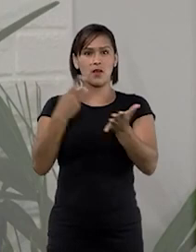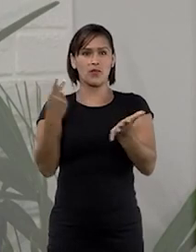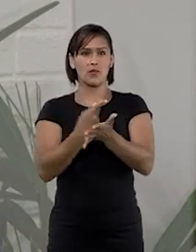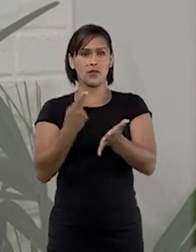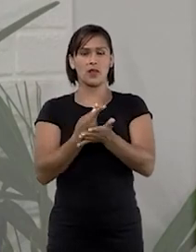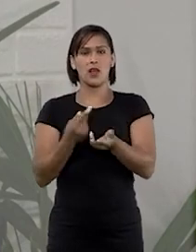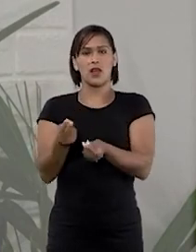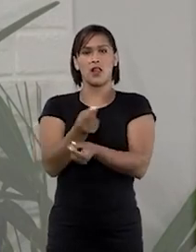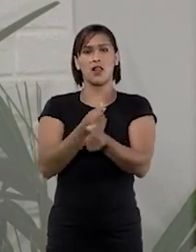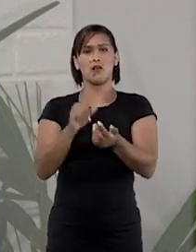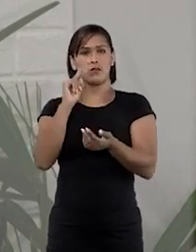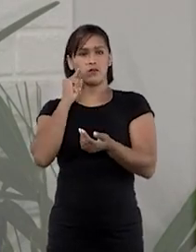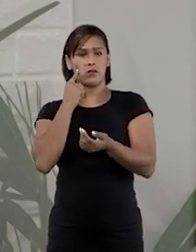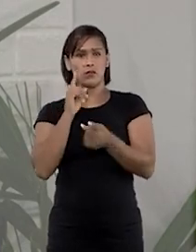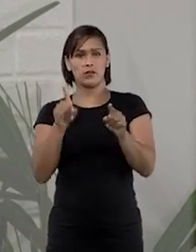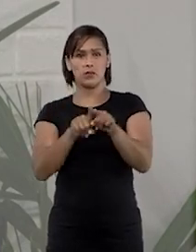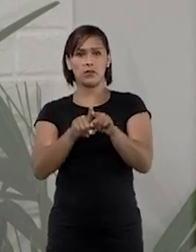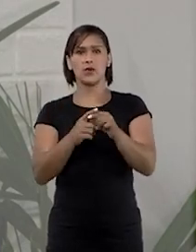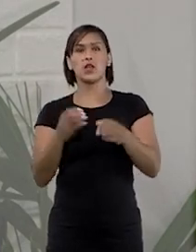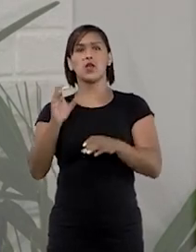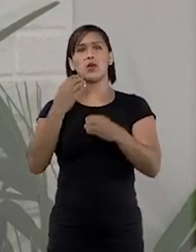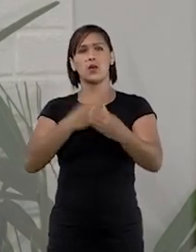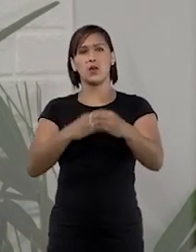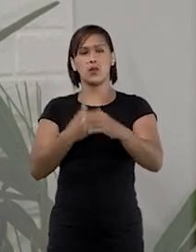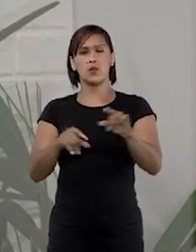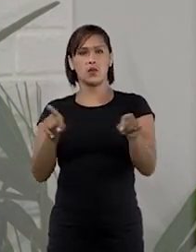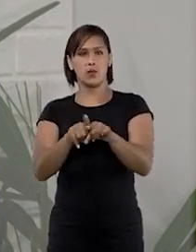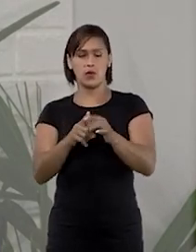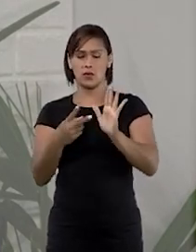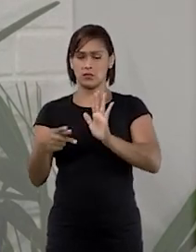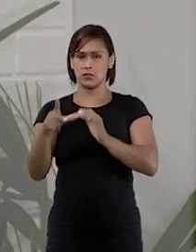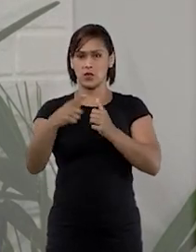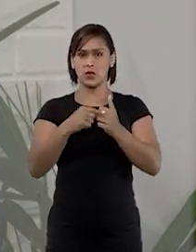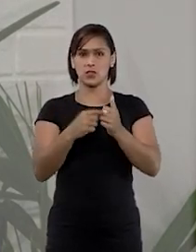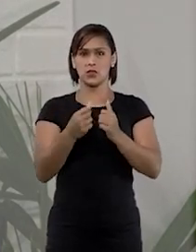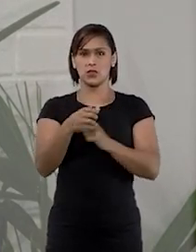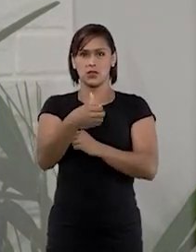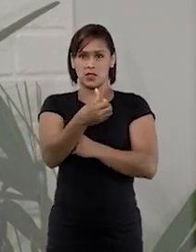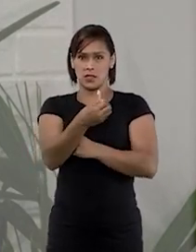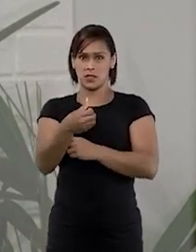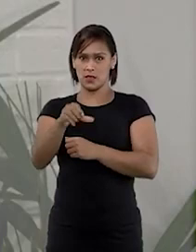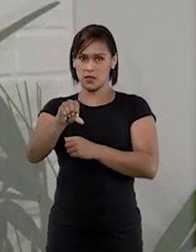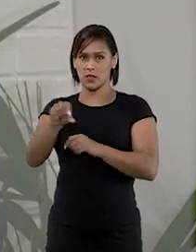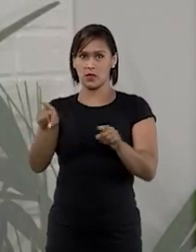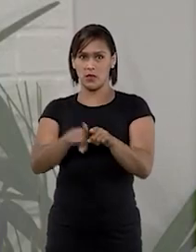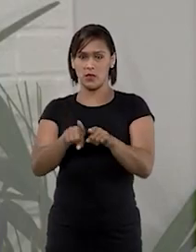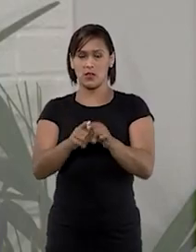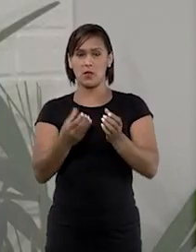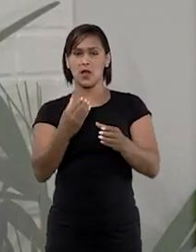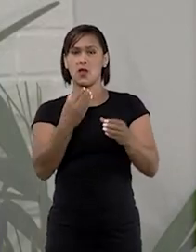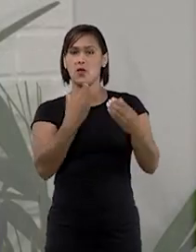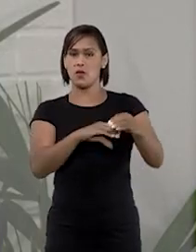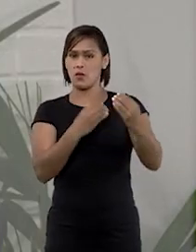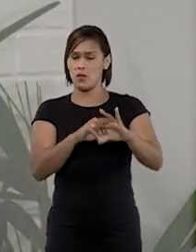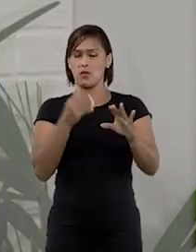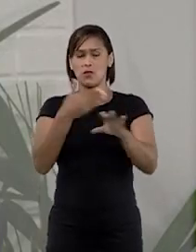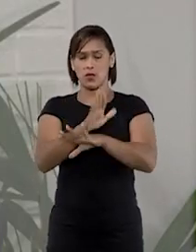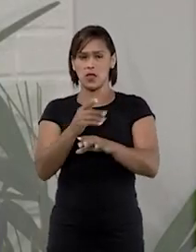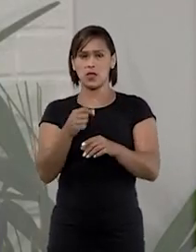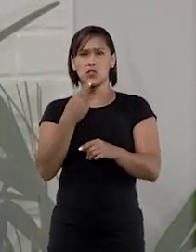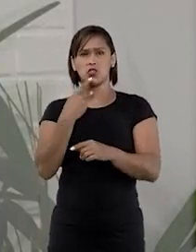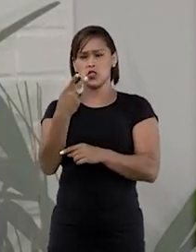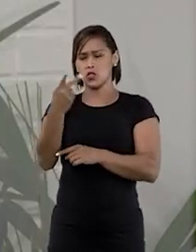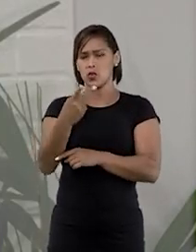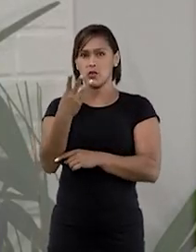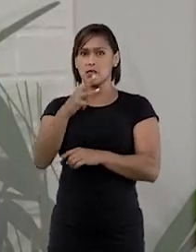e corrupção ativa em concurso material previsto no artigo 69 do Código Penal o concurso material se dá